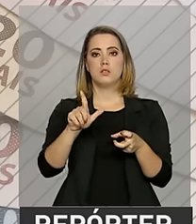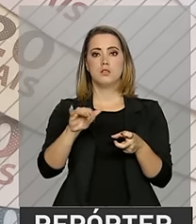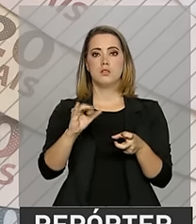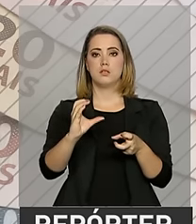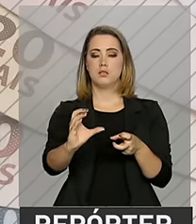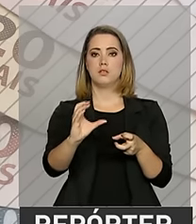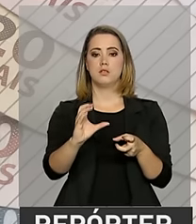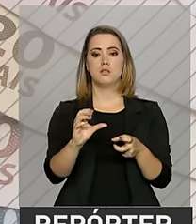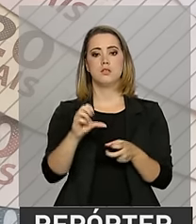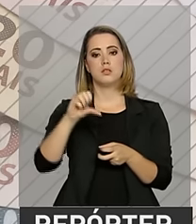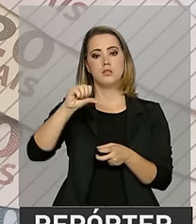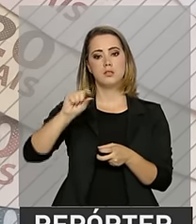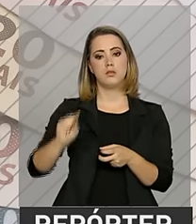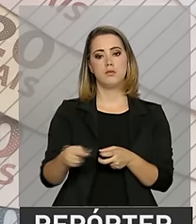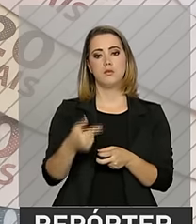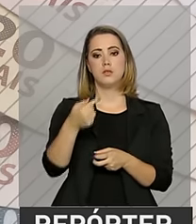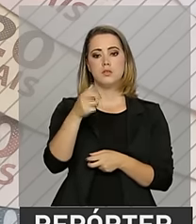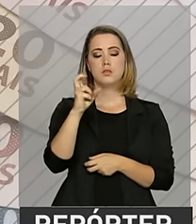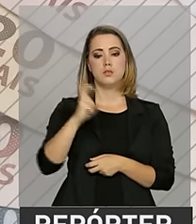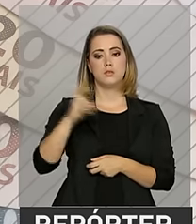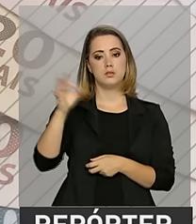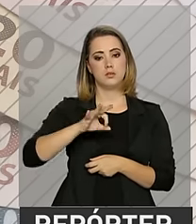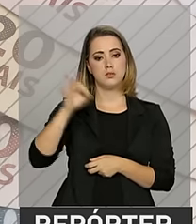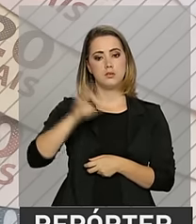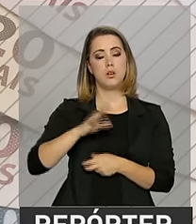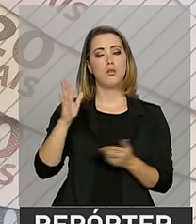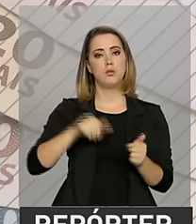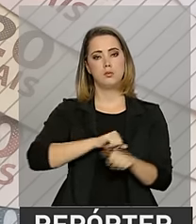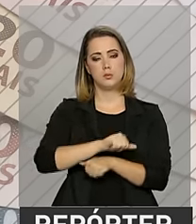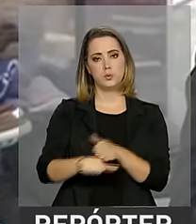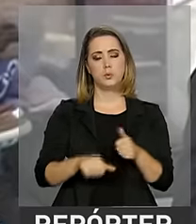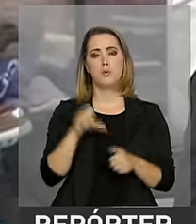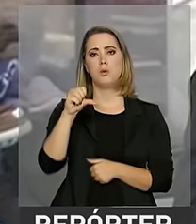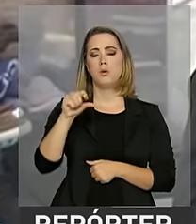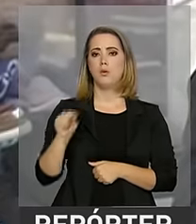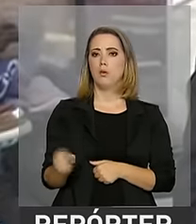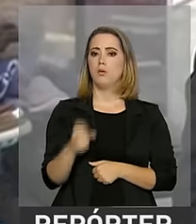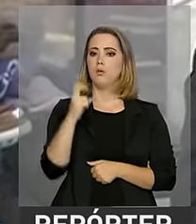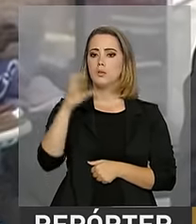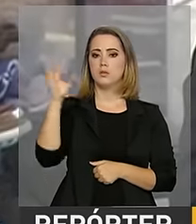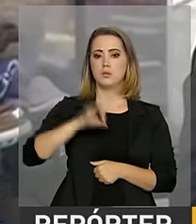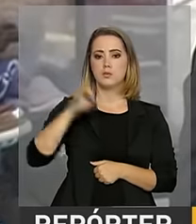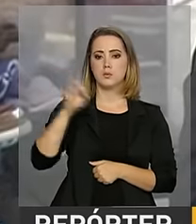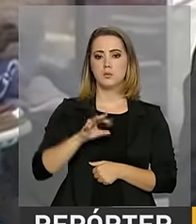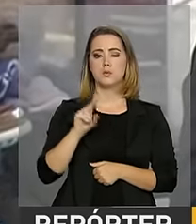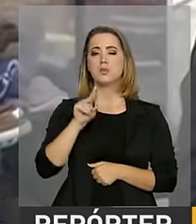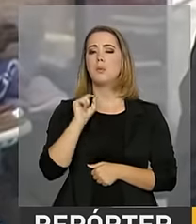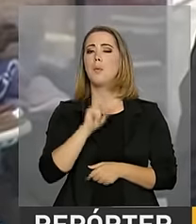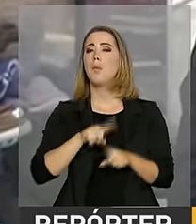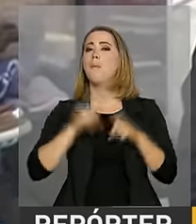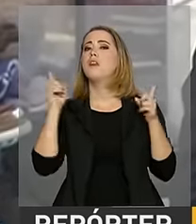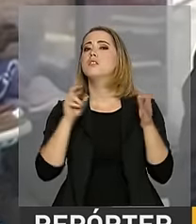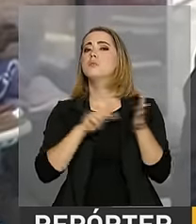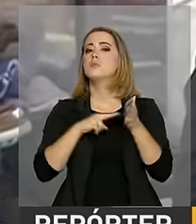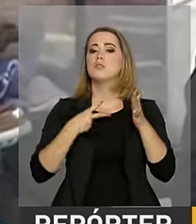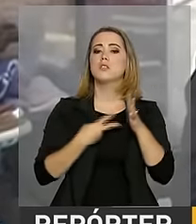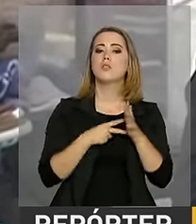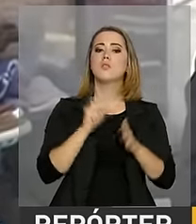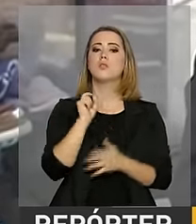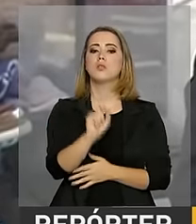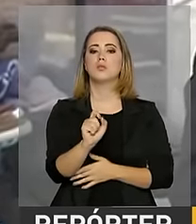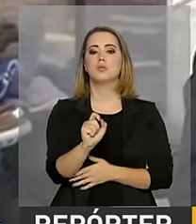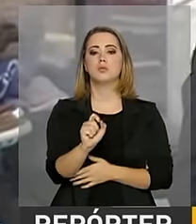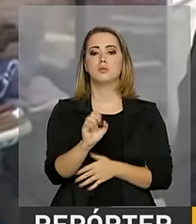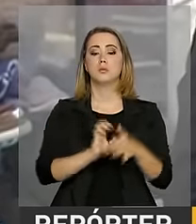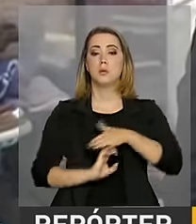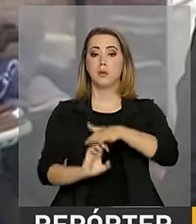9,75 por no fim deste ano agora já é de 99,5% mas o que isso significa para as empresas e os cidadãos